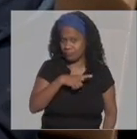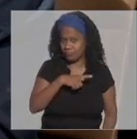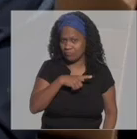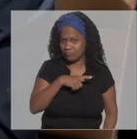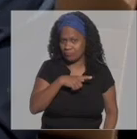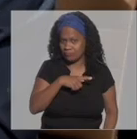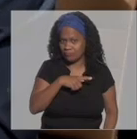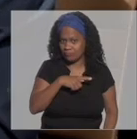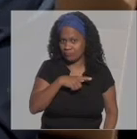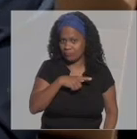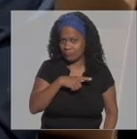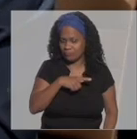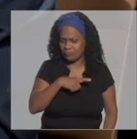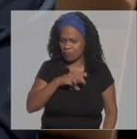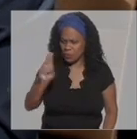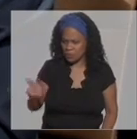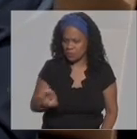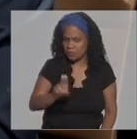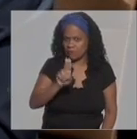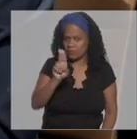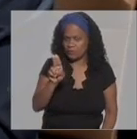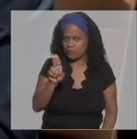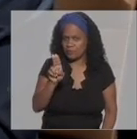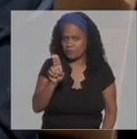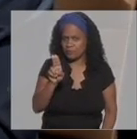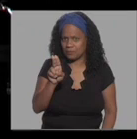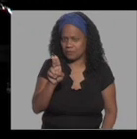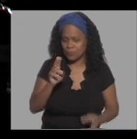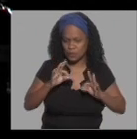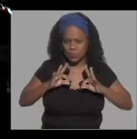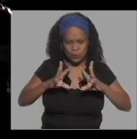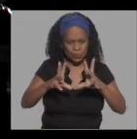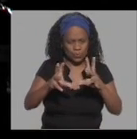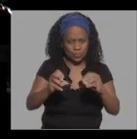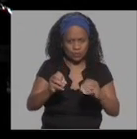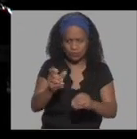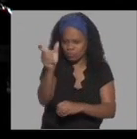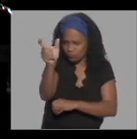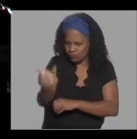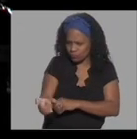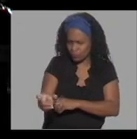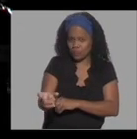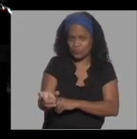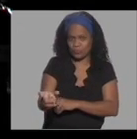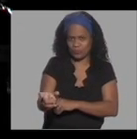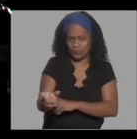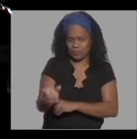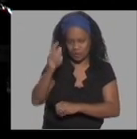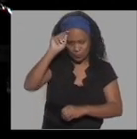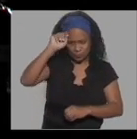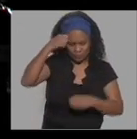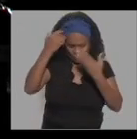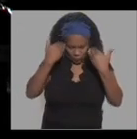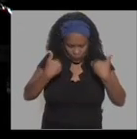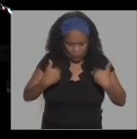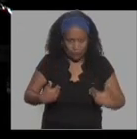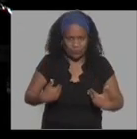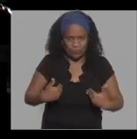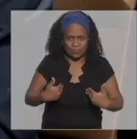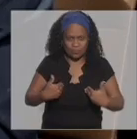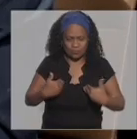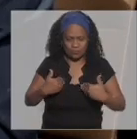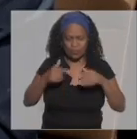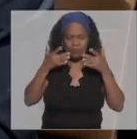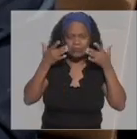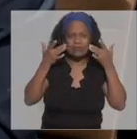tem usando de todo o teu ser né do teu corpo negro dá todo o seu